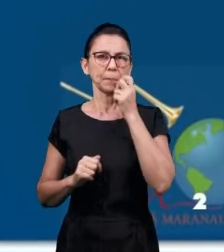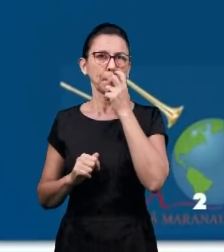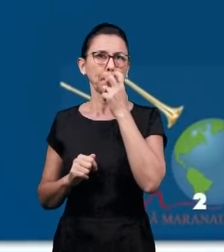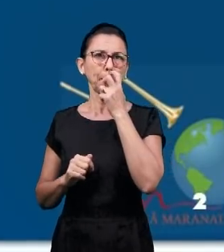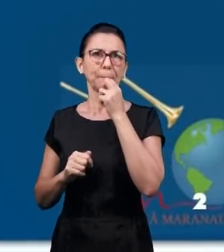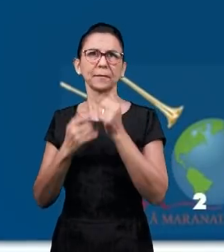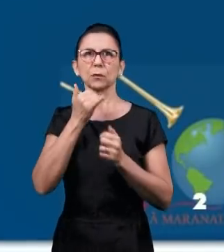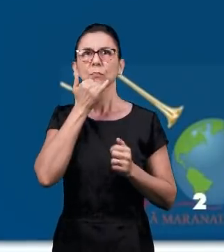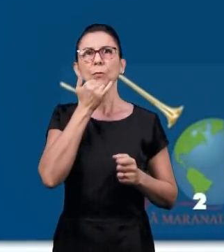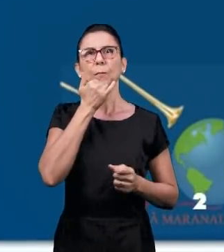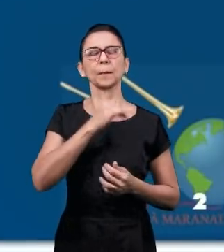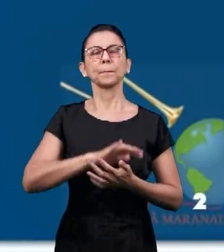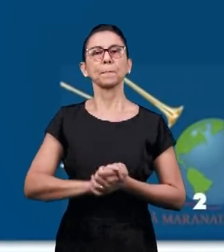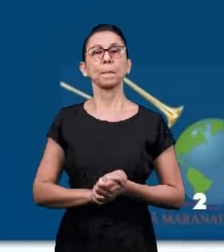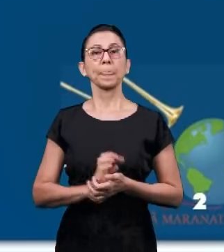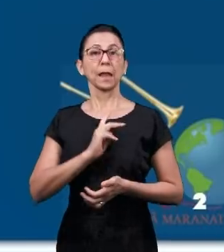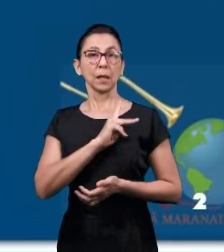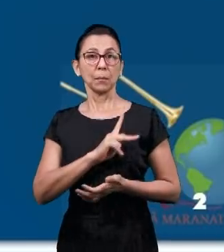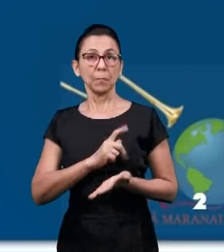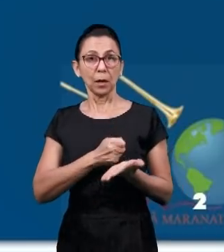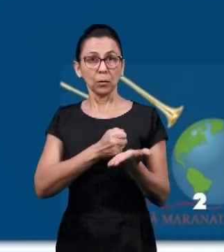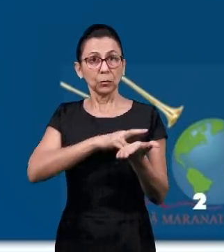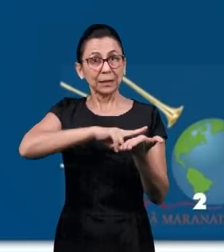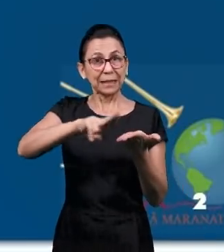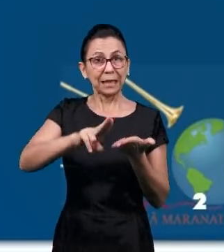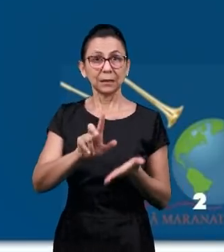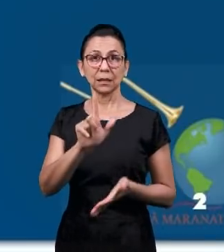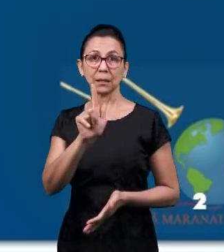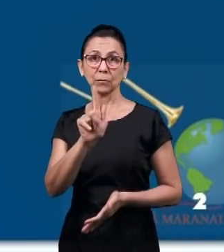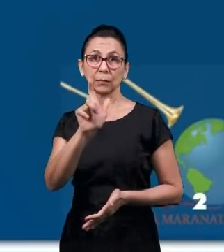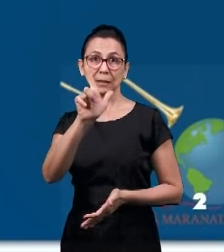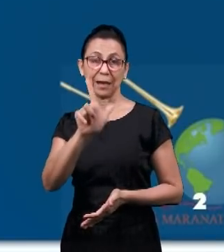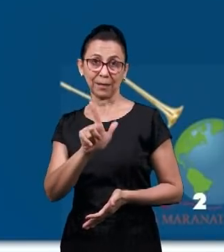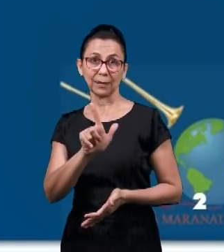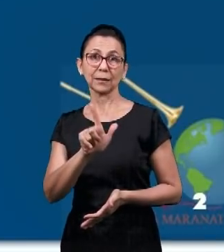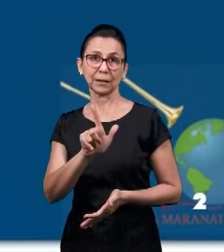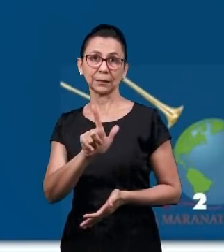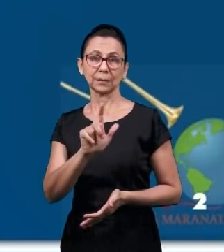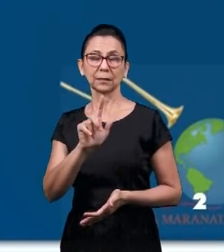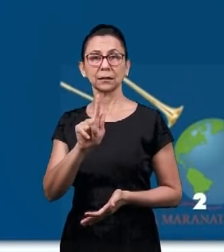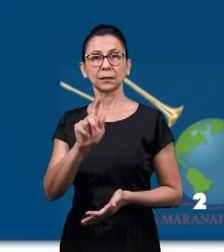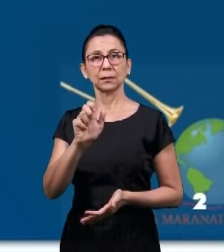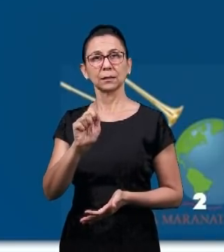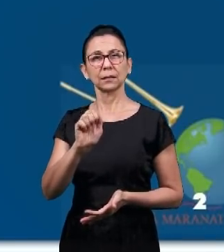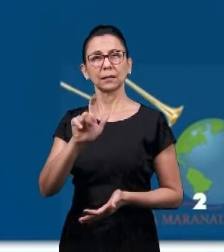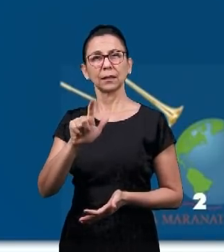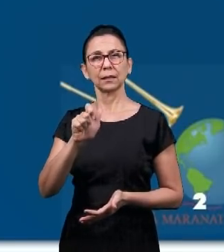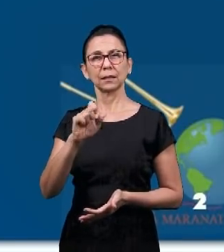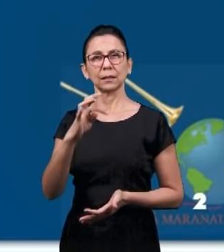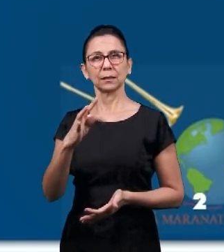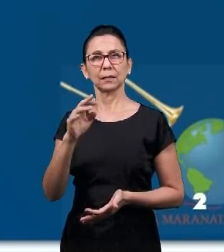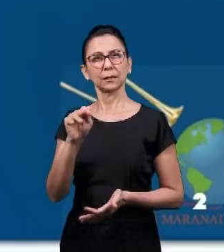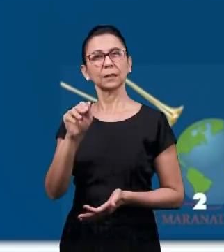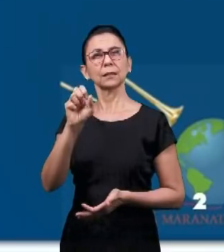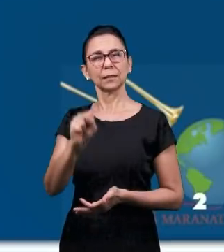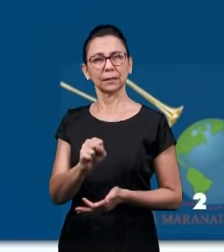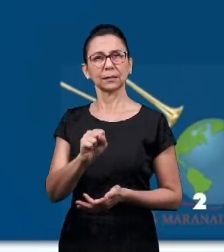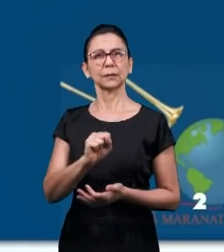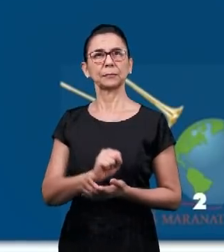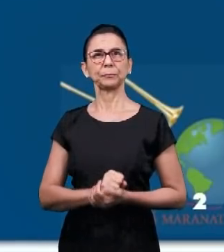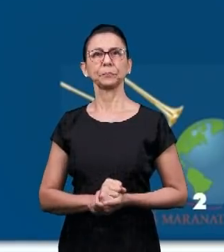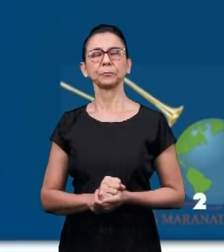aos Gálatas, na sua primeira carta, alguém já disse que talvez essa carta tenha origem, não posso dizer isso.